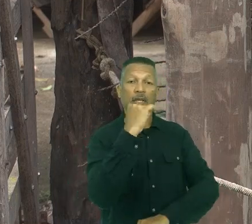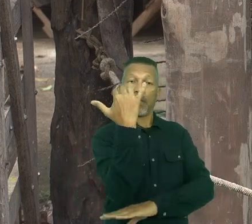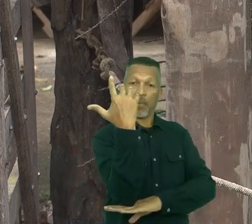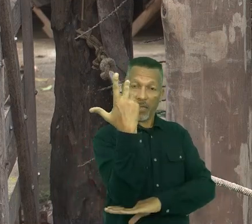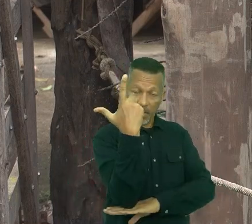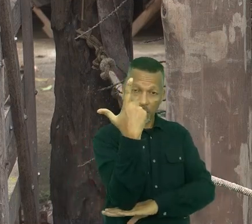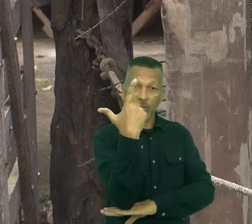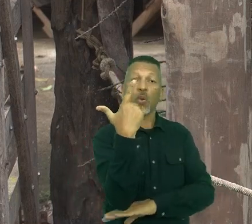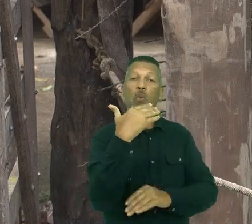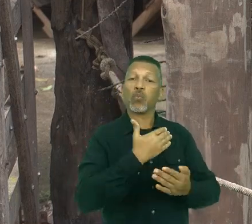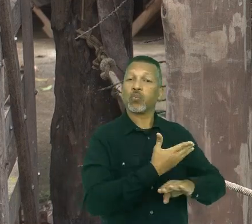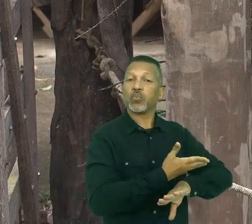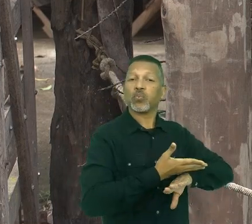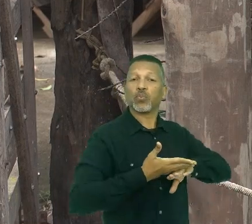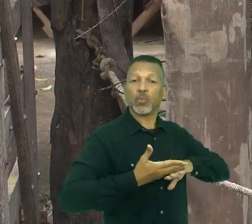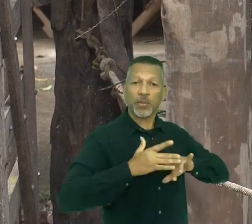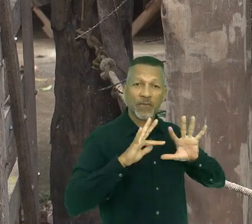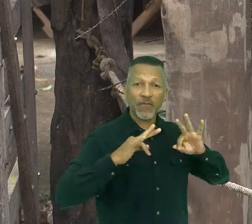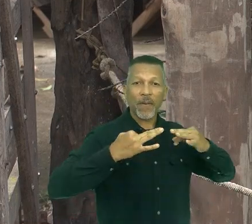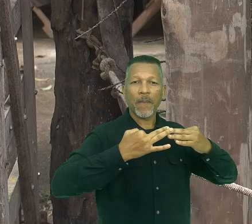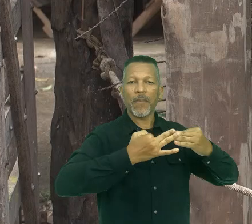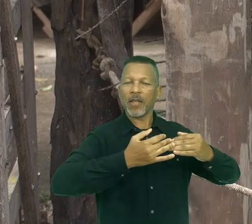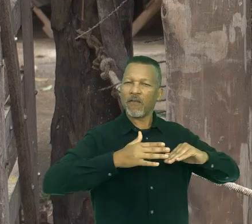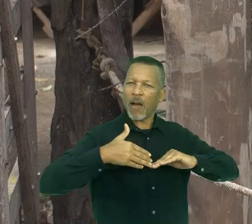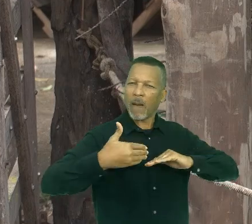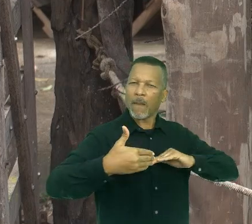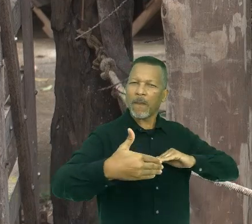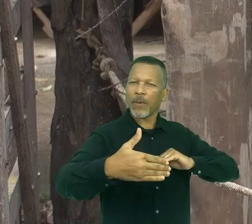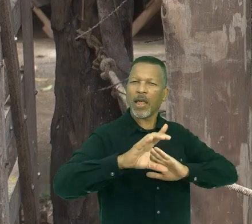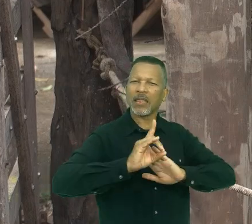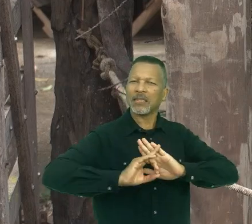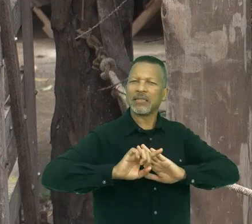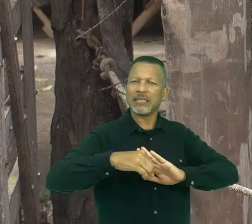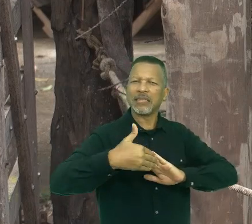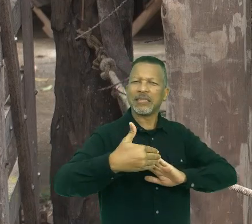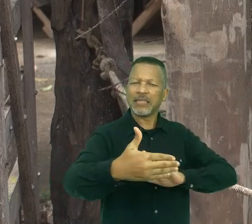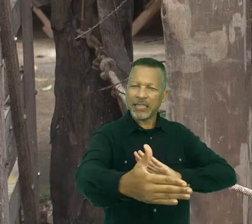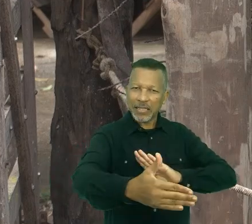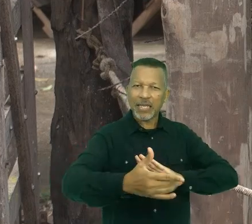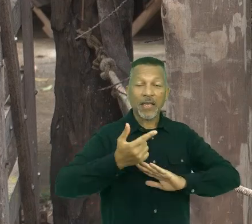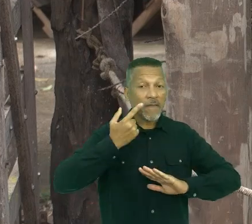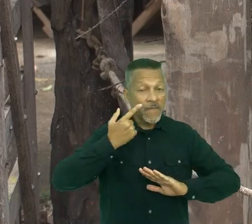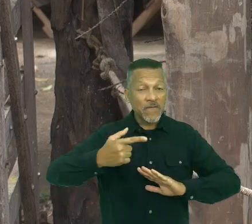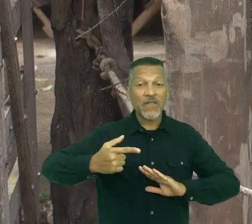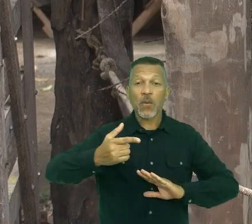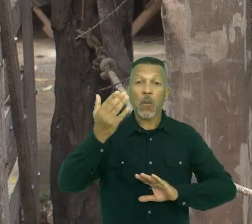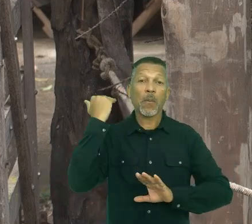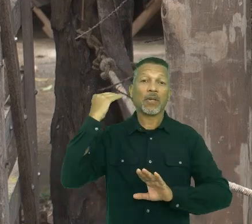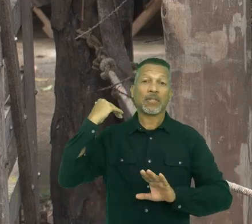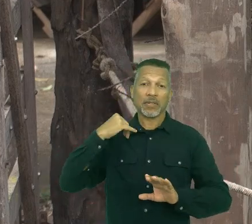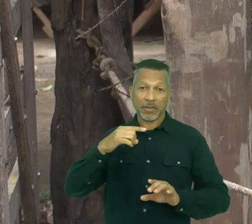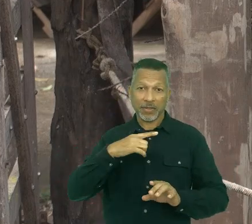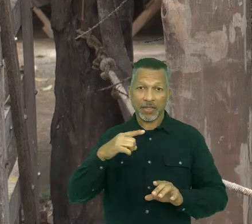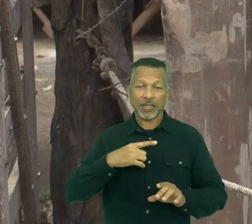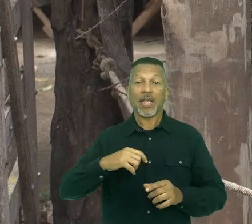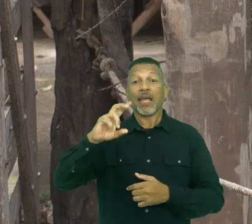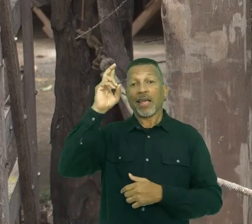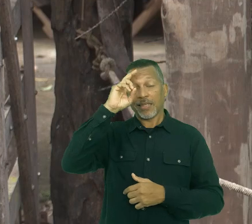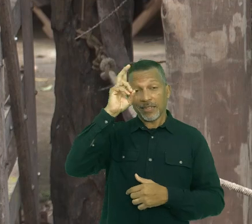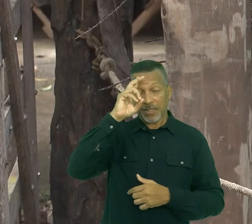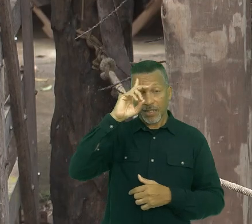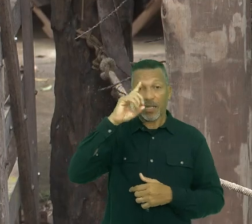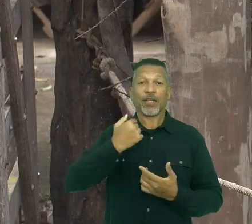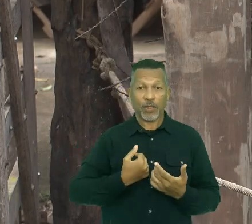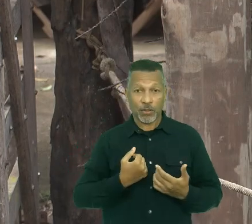uma tradição familiar atravessa décadas e resgata os encantos do passado. É a história